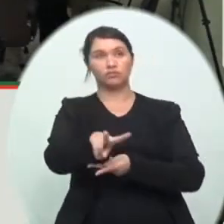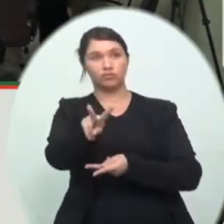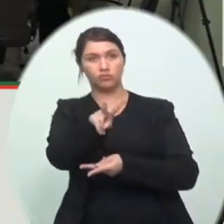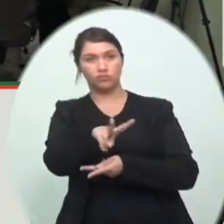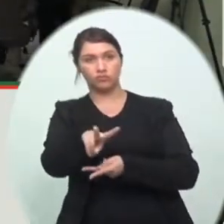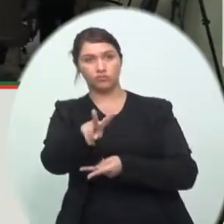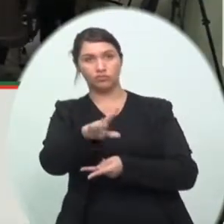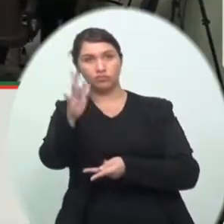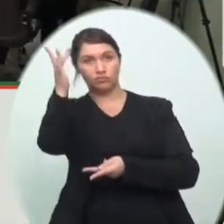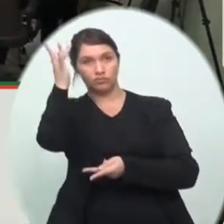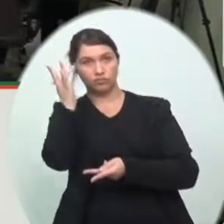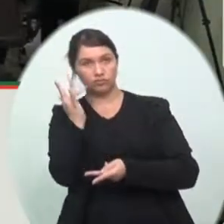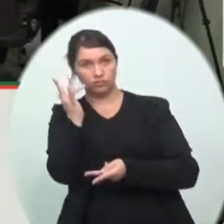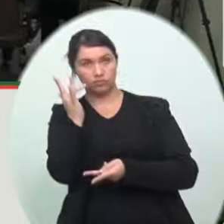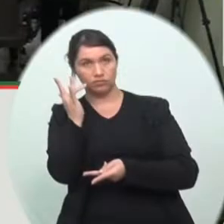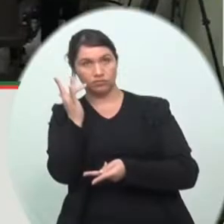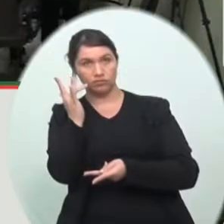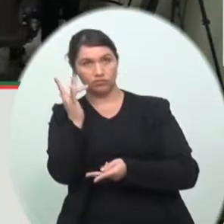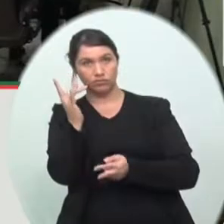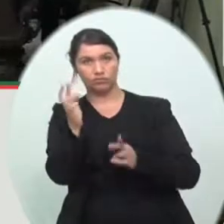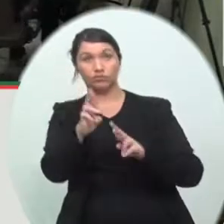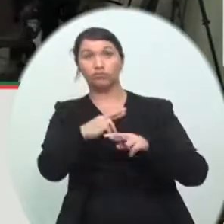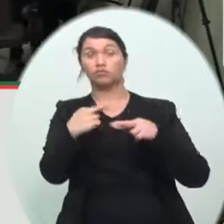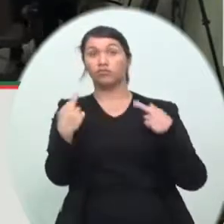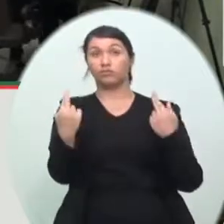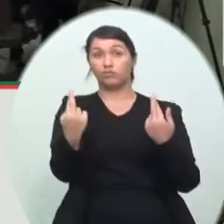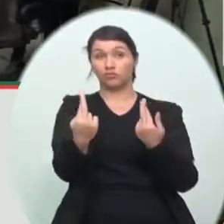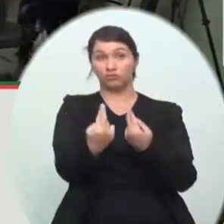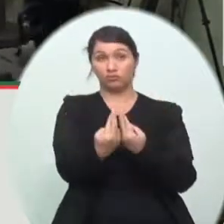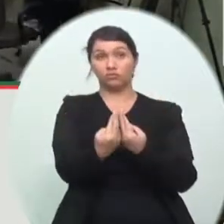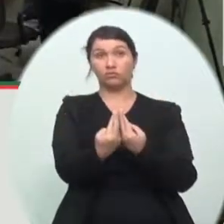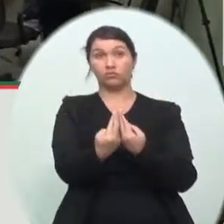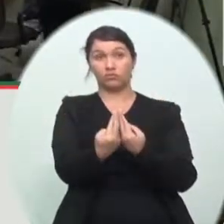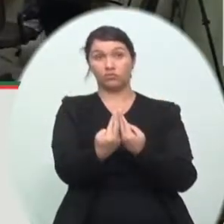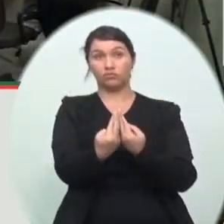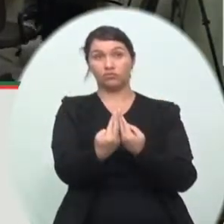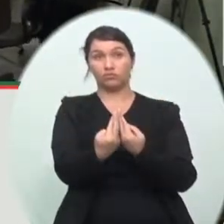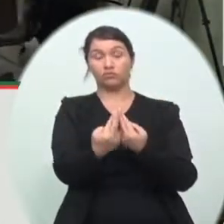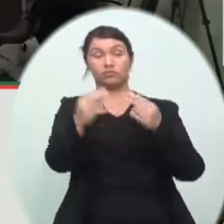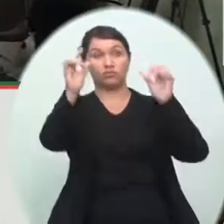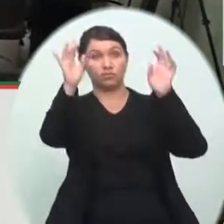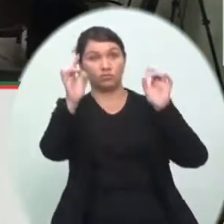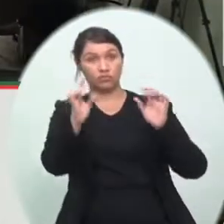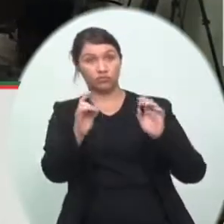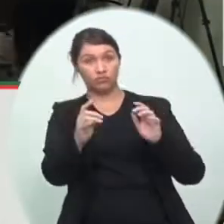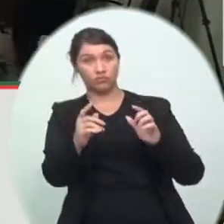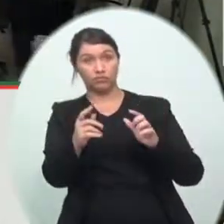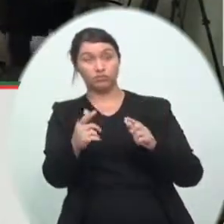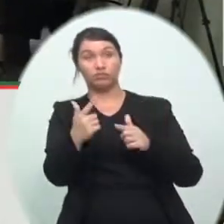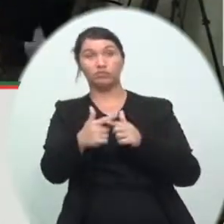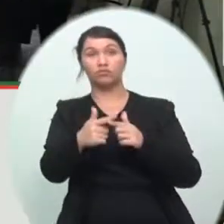Realizamos sessão extraordinária a fim de deliberar dois projetos, 083